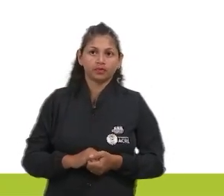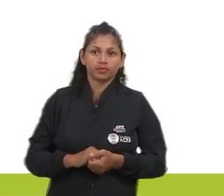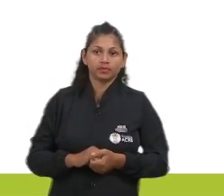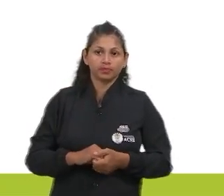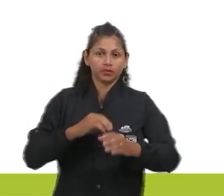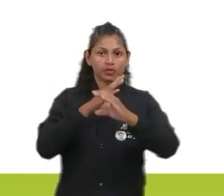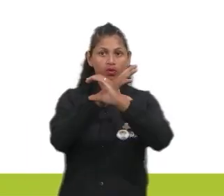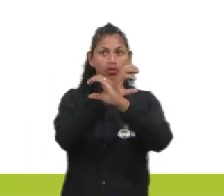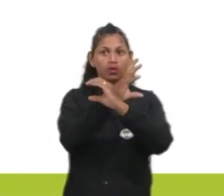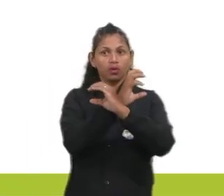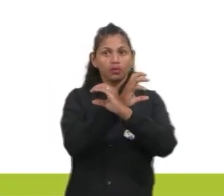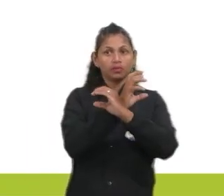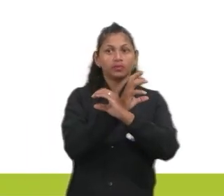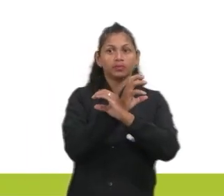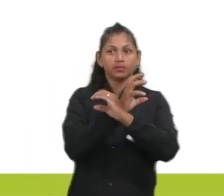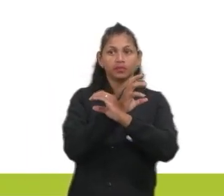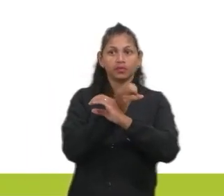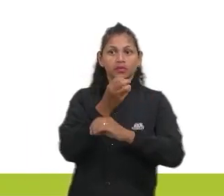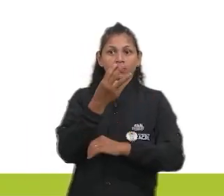ácido